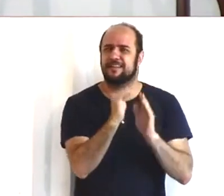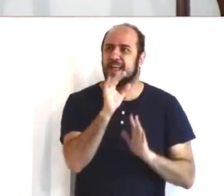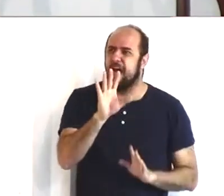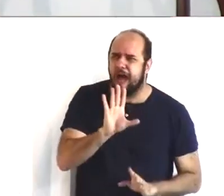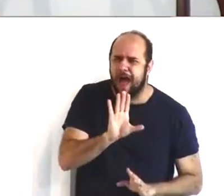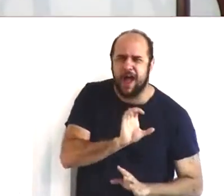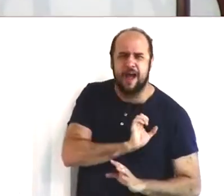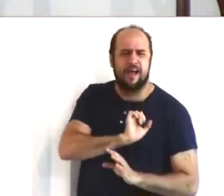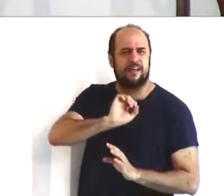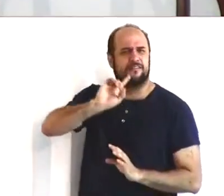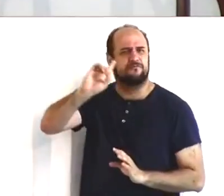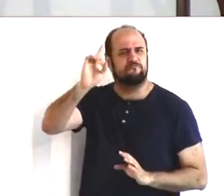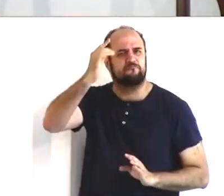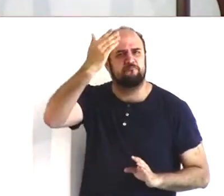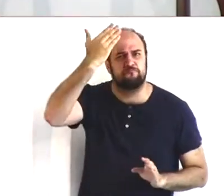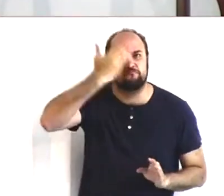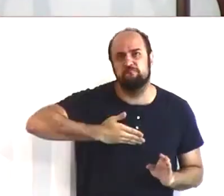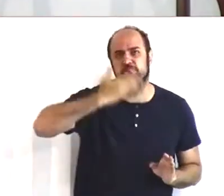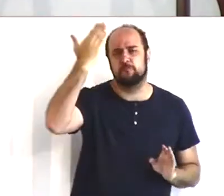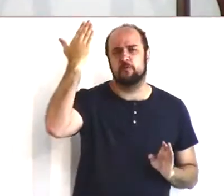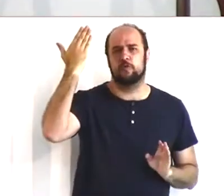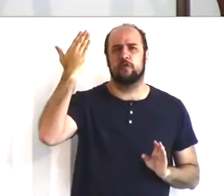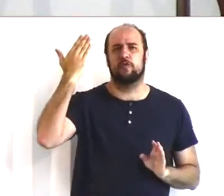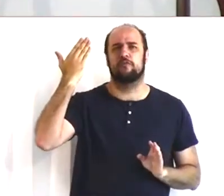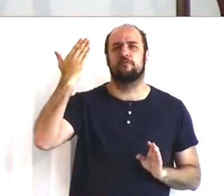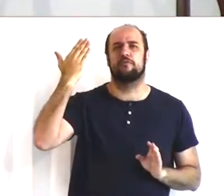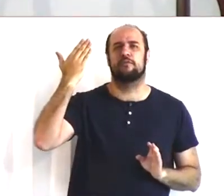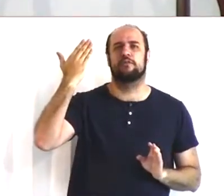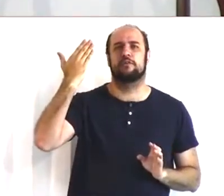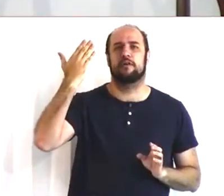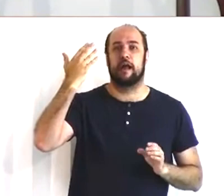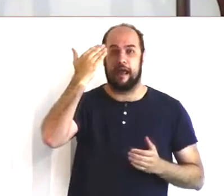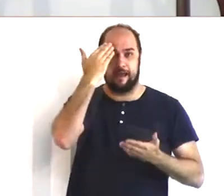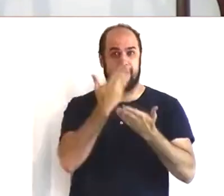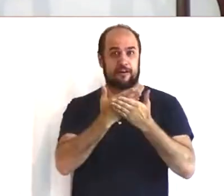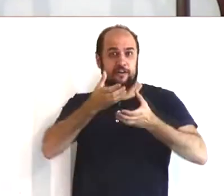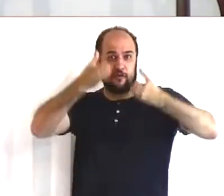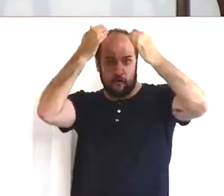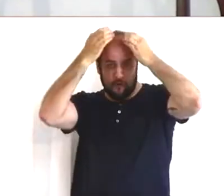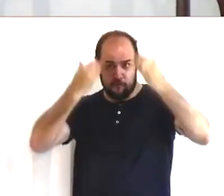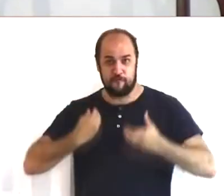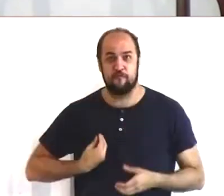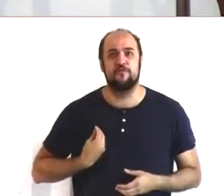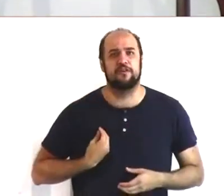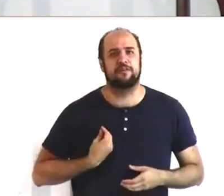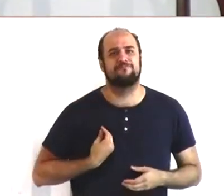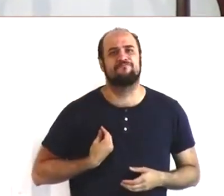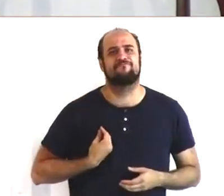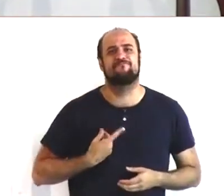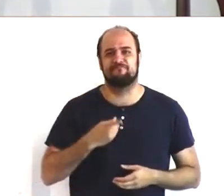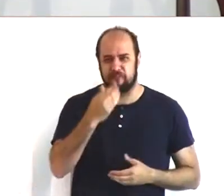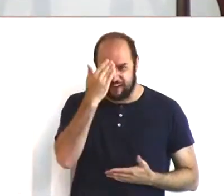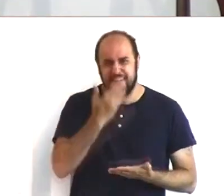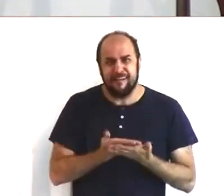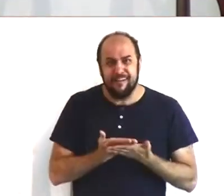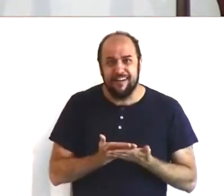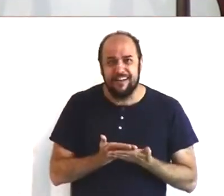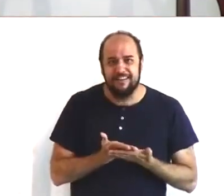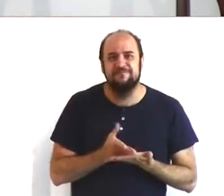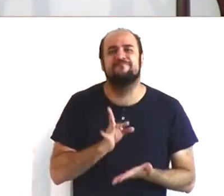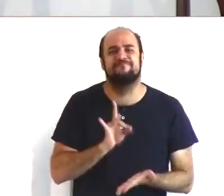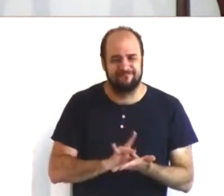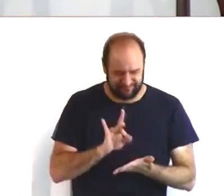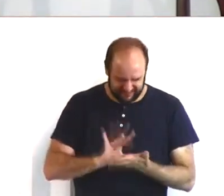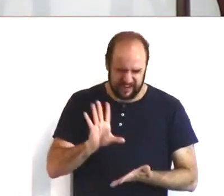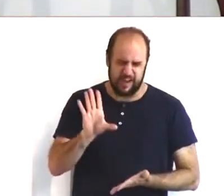nas provações aumenta a esperança na coroa da vida, então verdadeiramente o amor de Deus é incondicional,